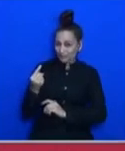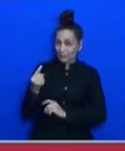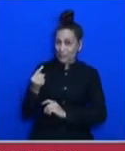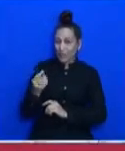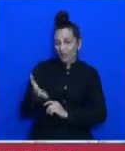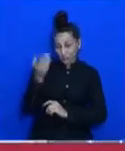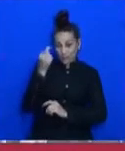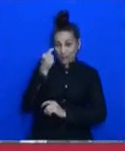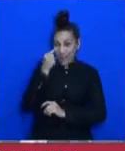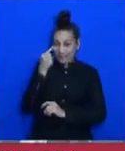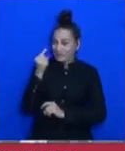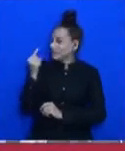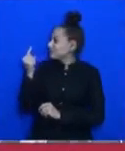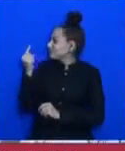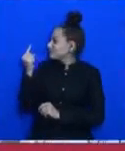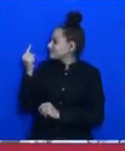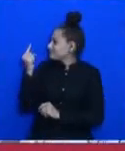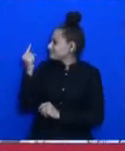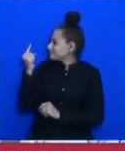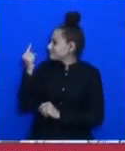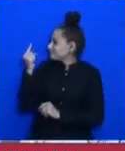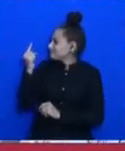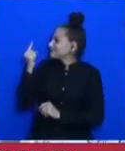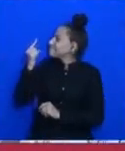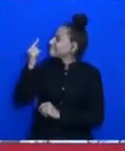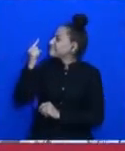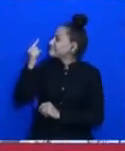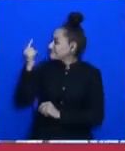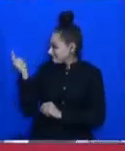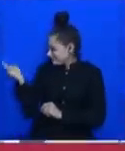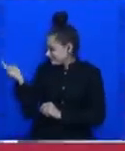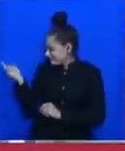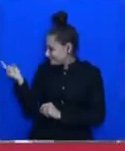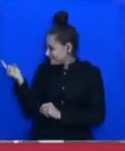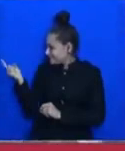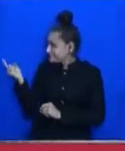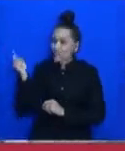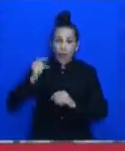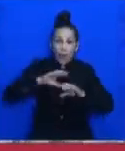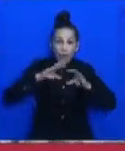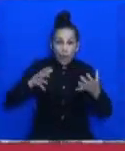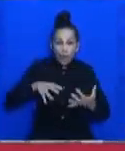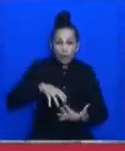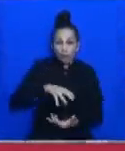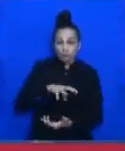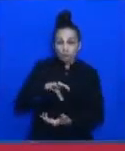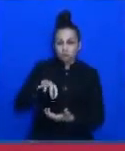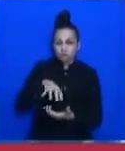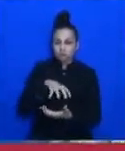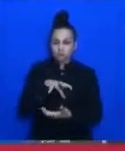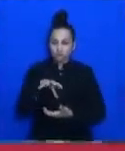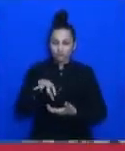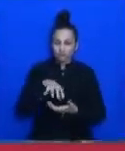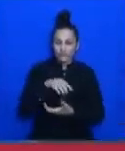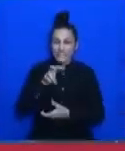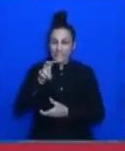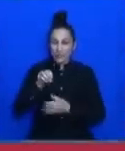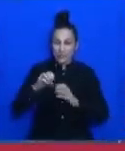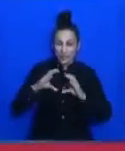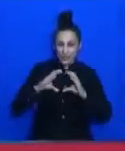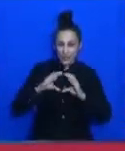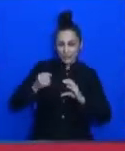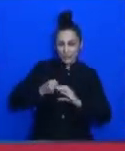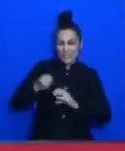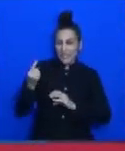2381. Bolas posicionadas. Valendo! Globo carregado, embaralhando